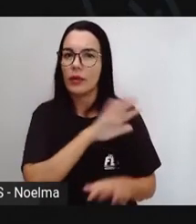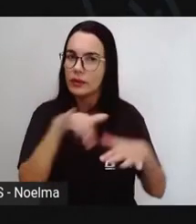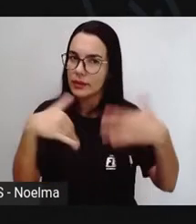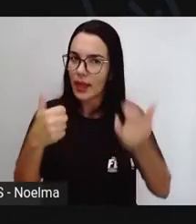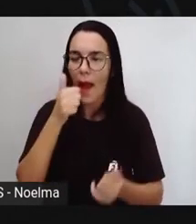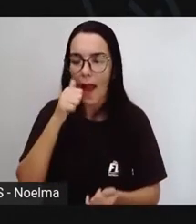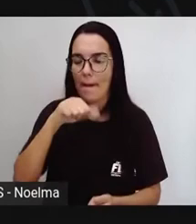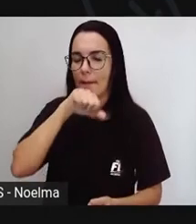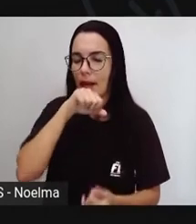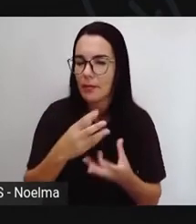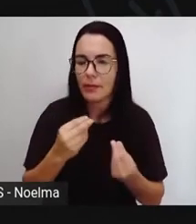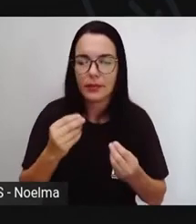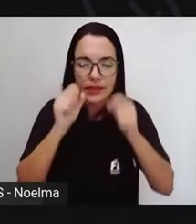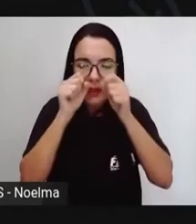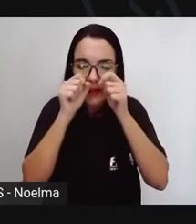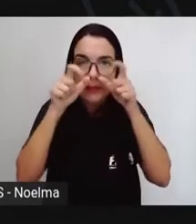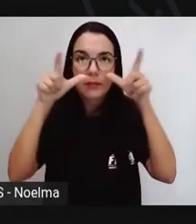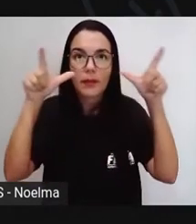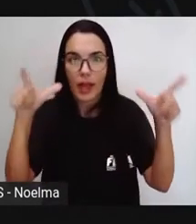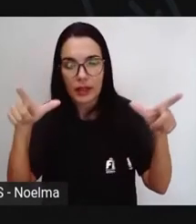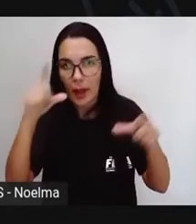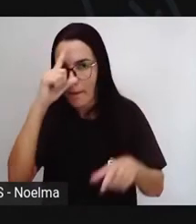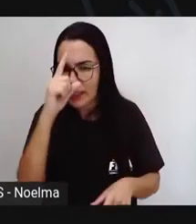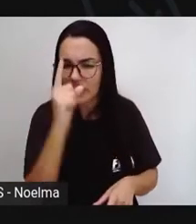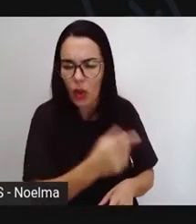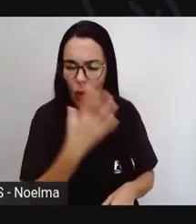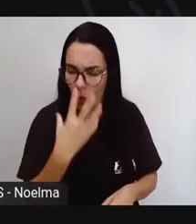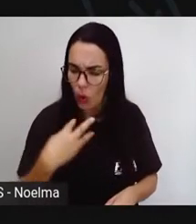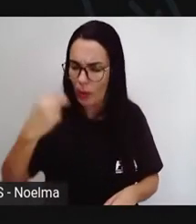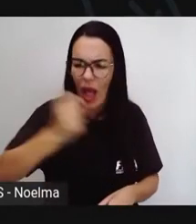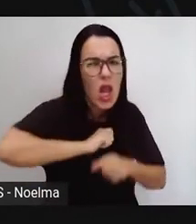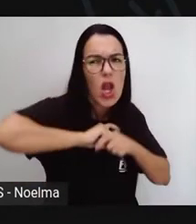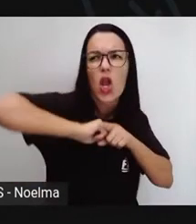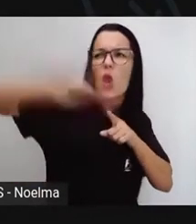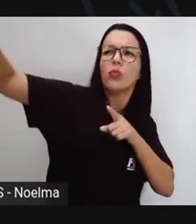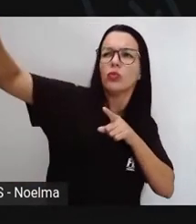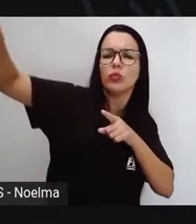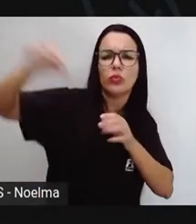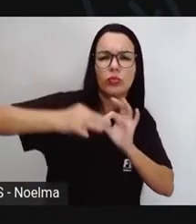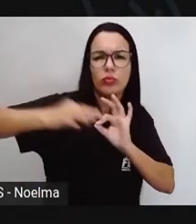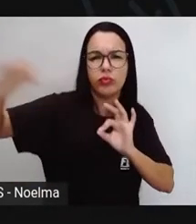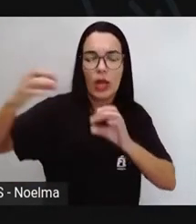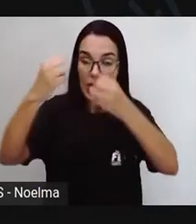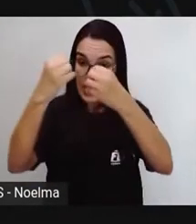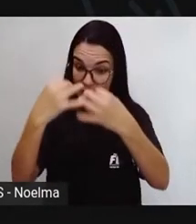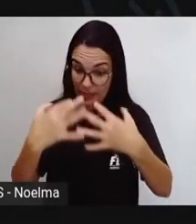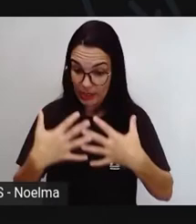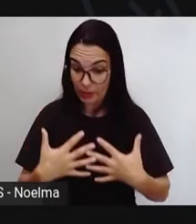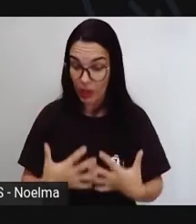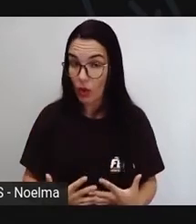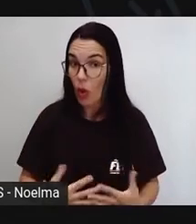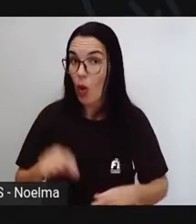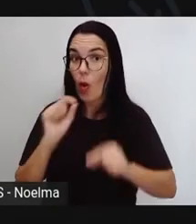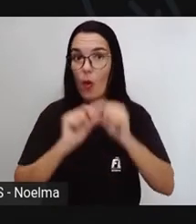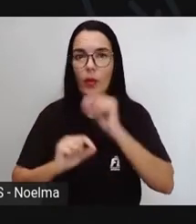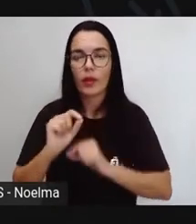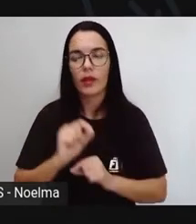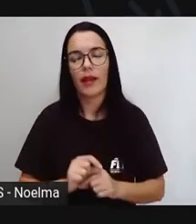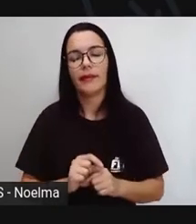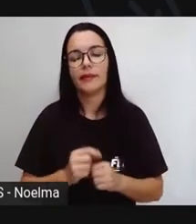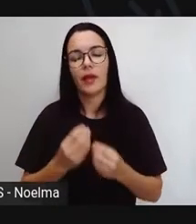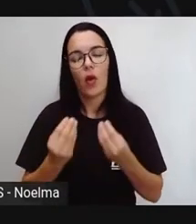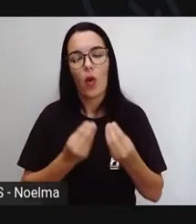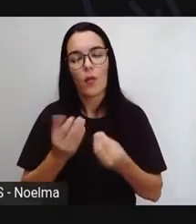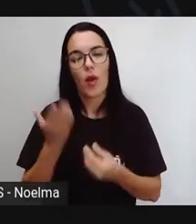esperta, mandou aquele lobo mau para bem longe. E explicou de um jeito que não tinha explicado antes.